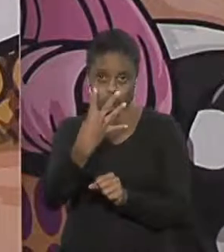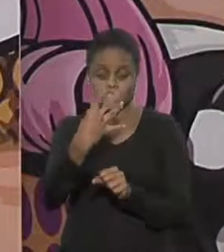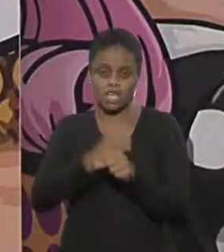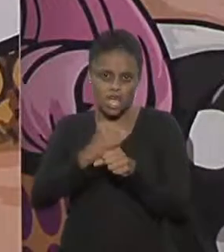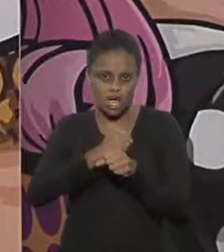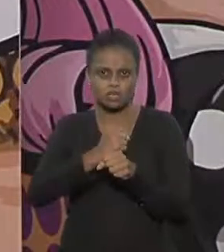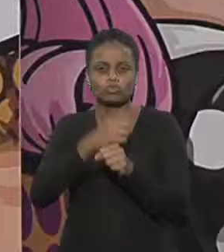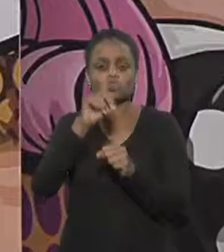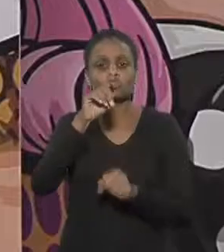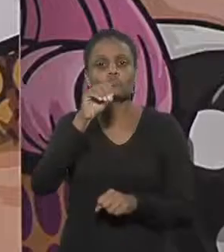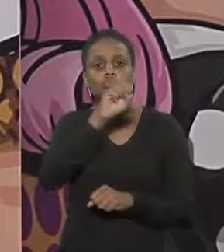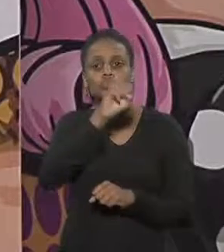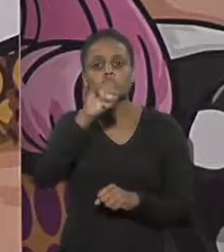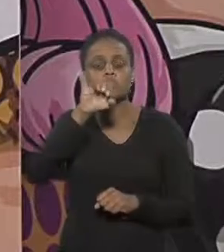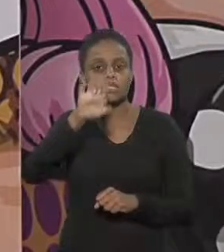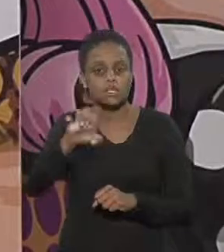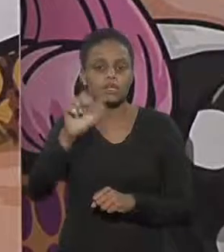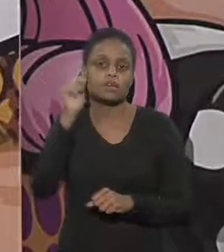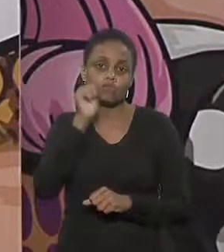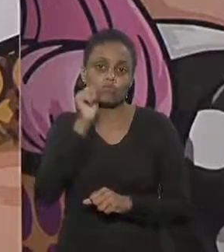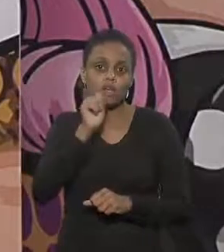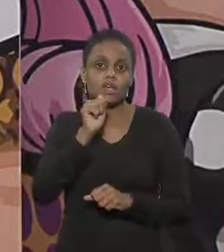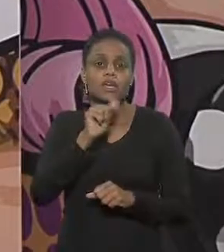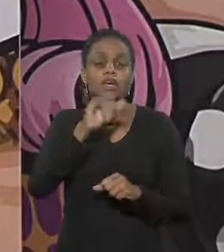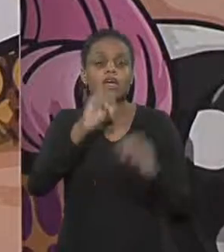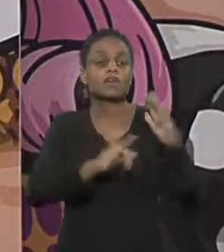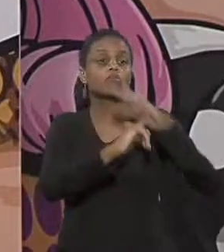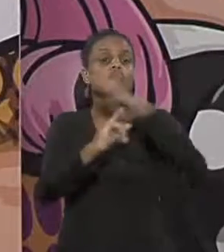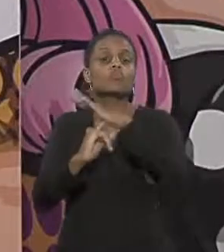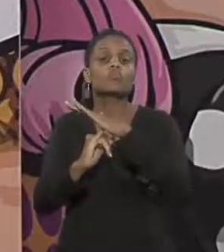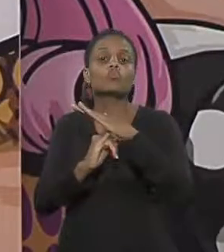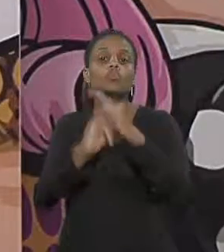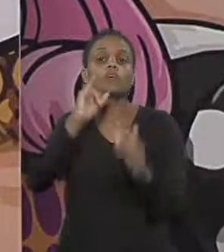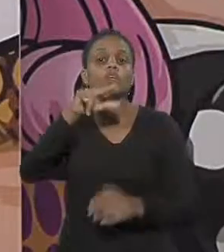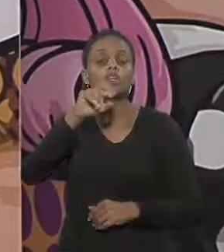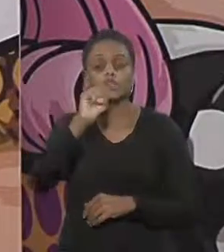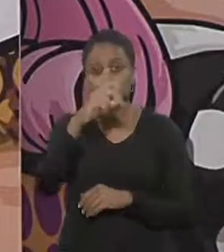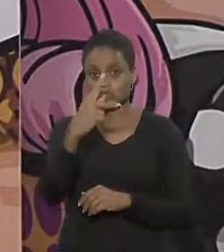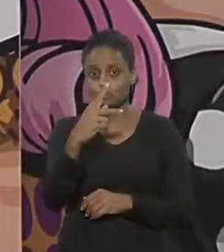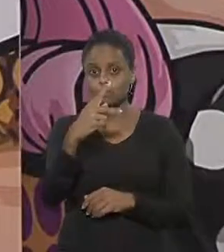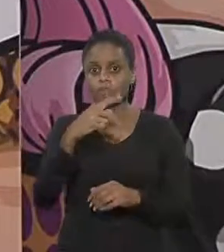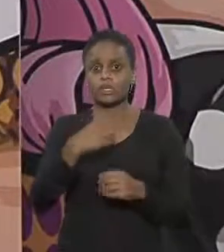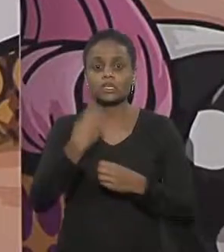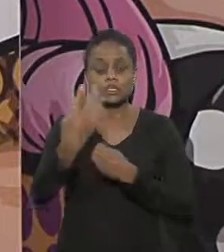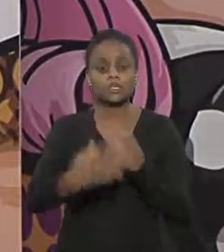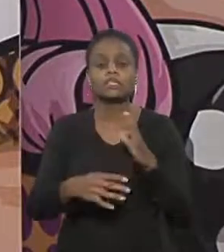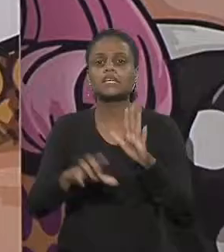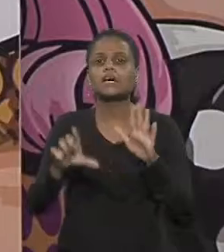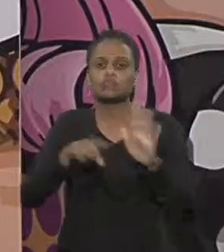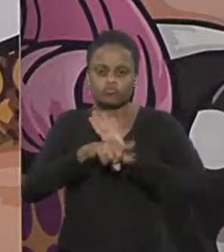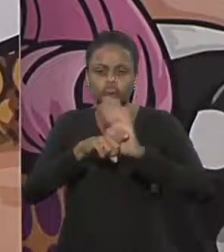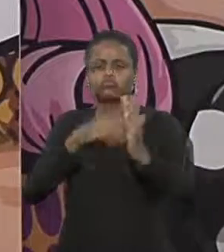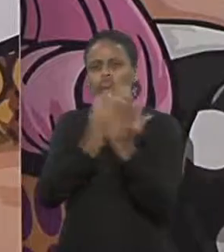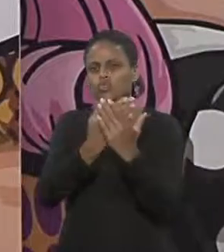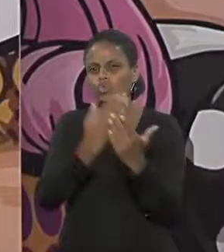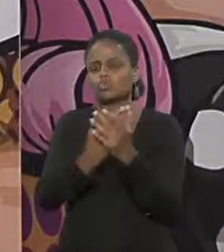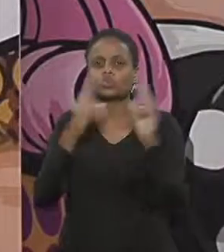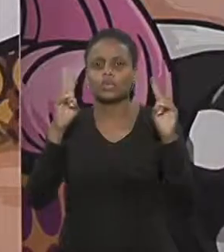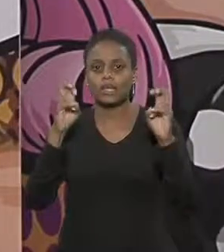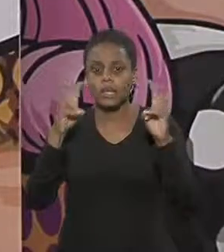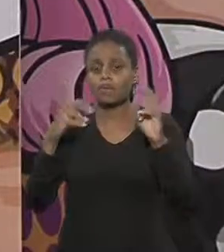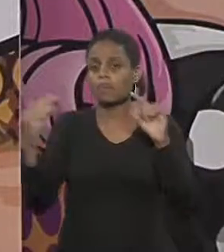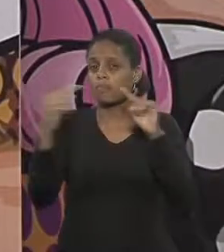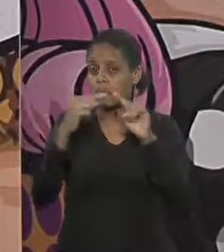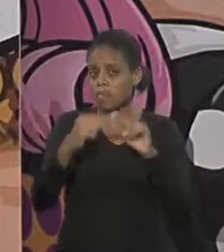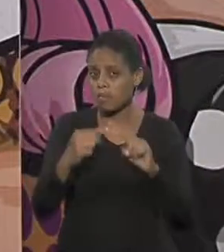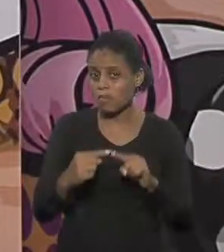Mulher. Então, já há 14 anos, de forma ininterrupta, o ISP lança anualmente um estudo